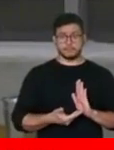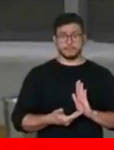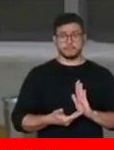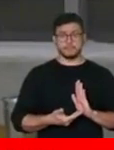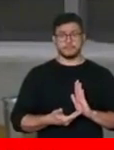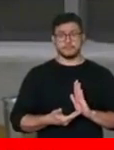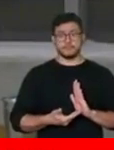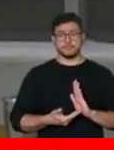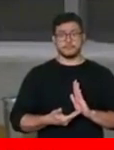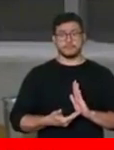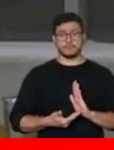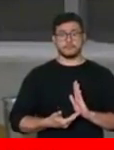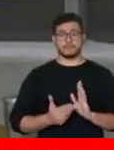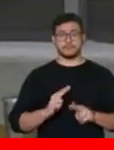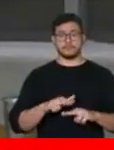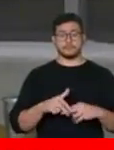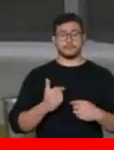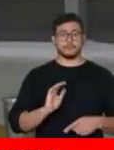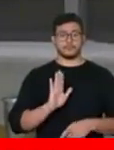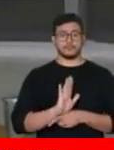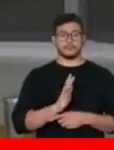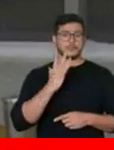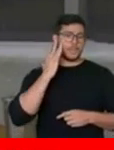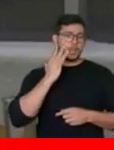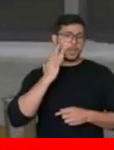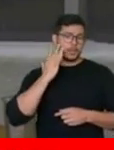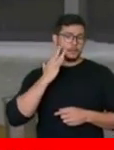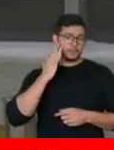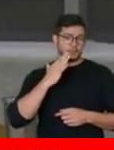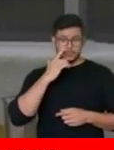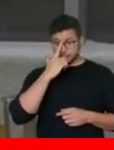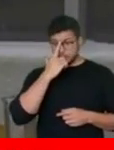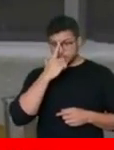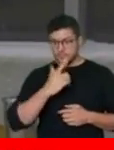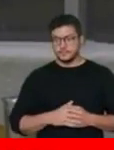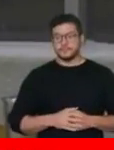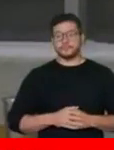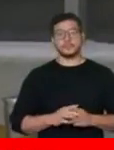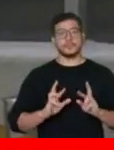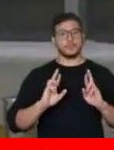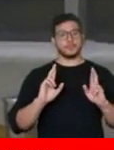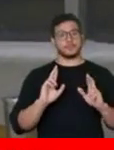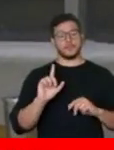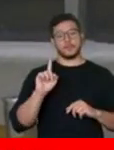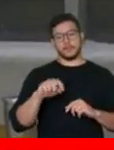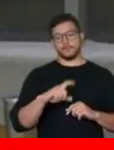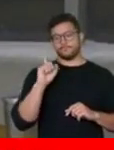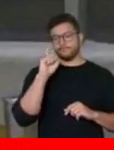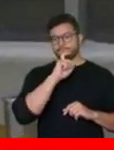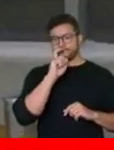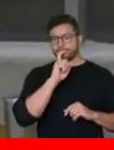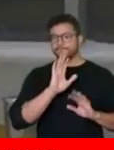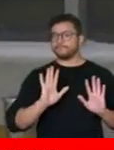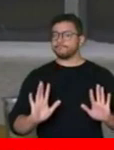o auxílio do presidente Arthur Lira, que espero que isso seja apenas mais um boato colocado e uma mentira